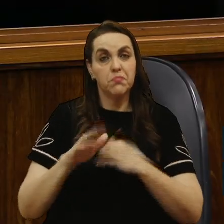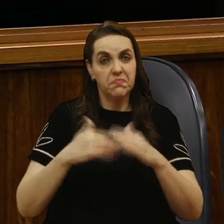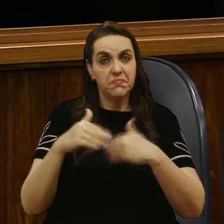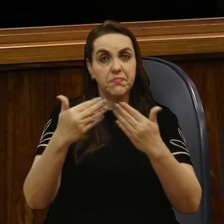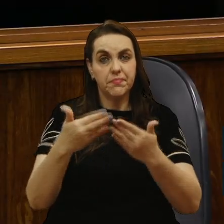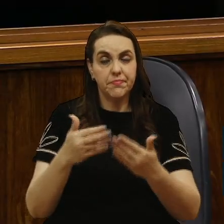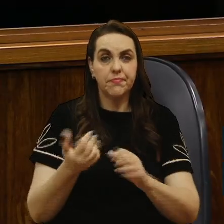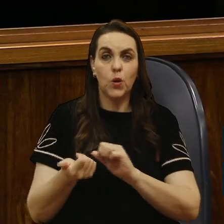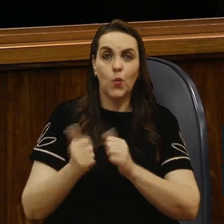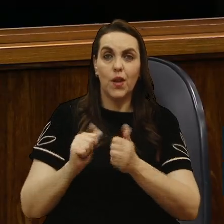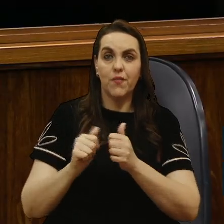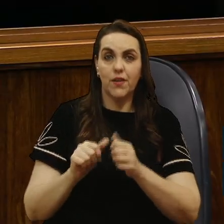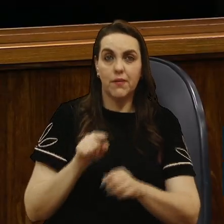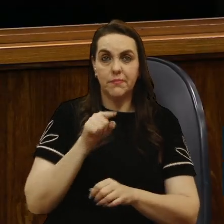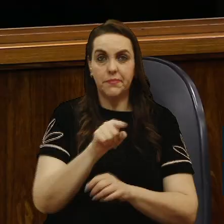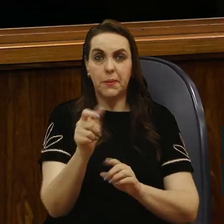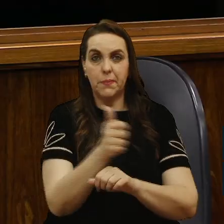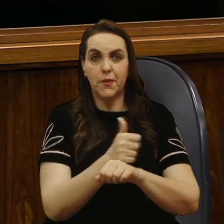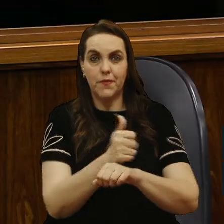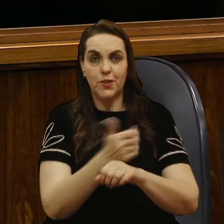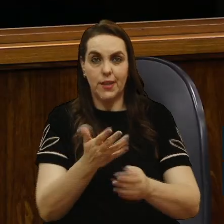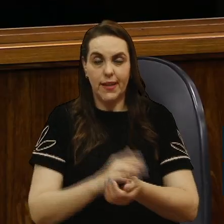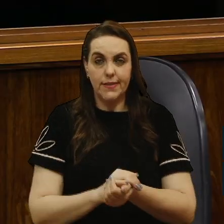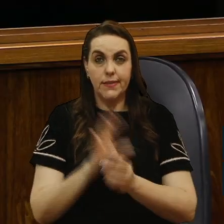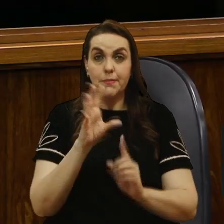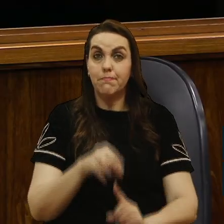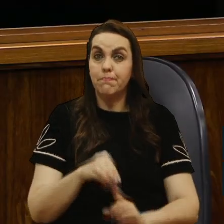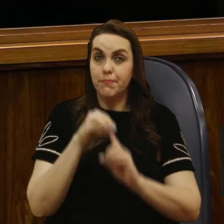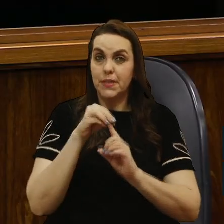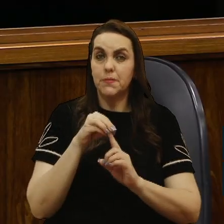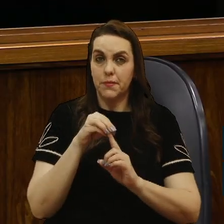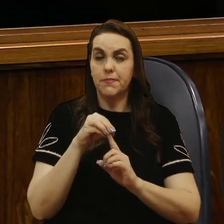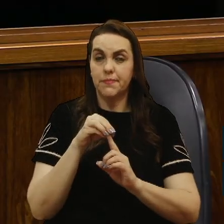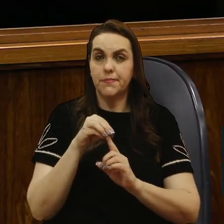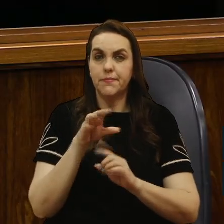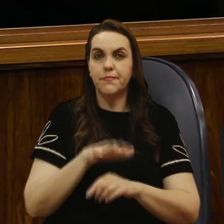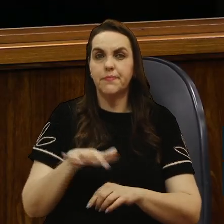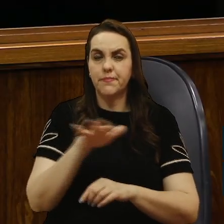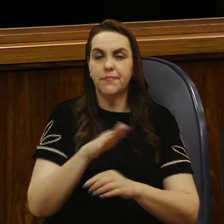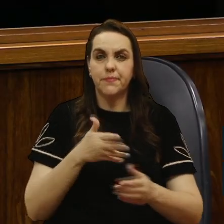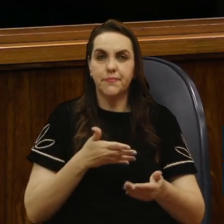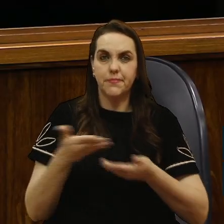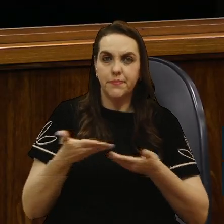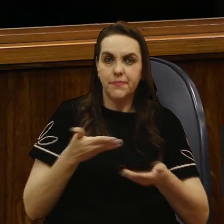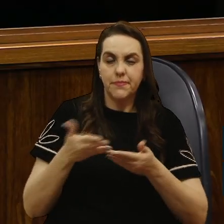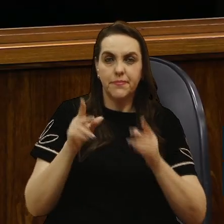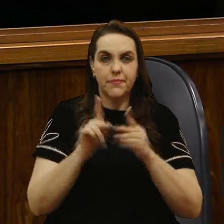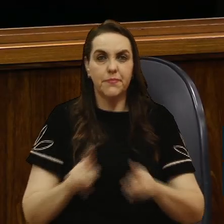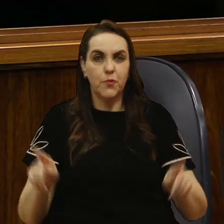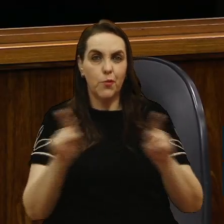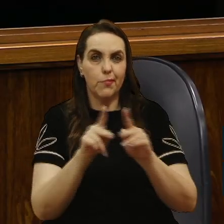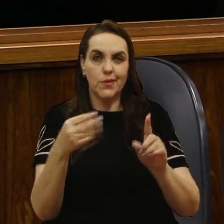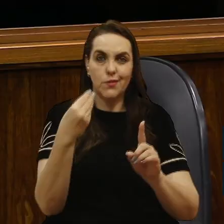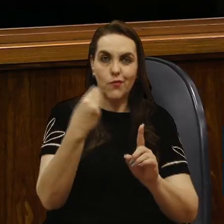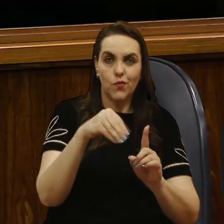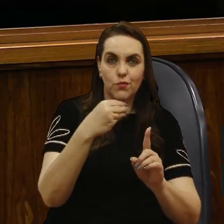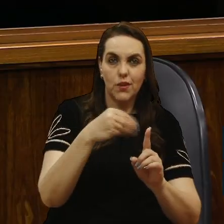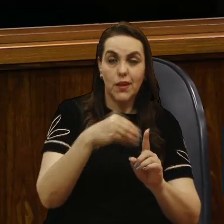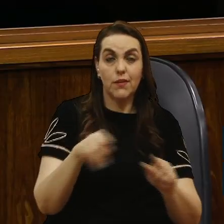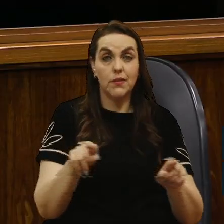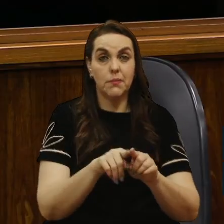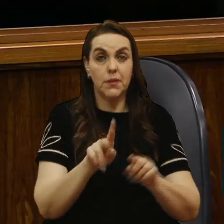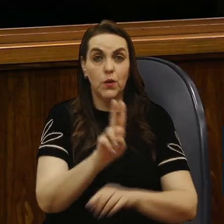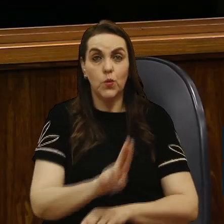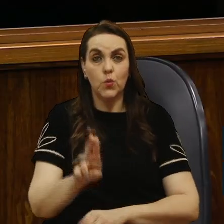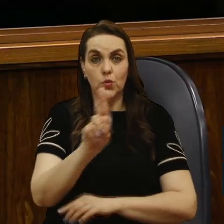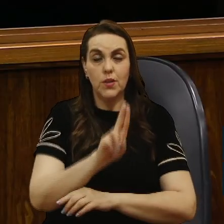para a qualificação dos profissionais, especialmente nas áreas de atendimento às populações vulneráveis e a